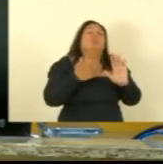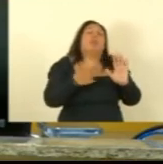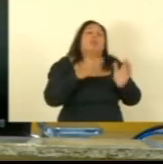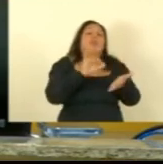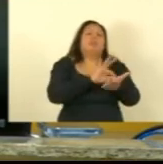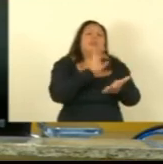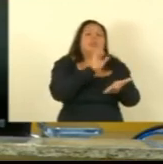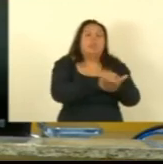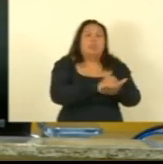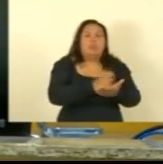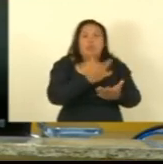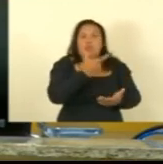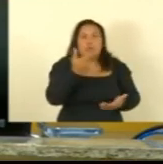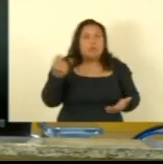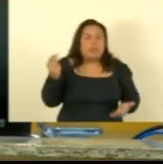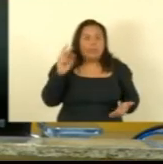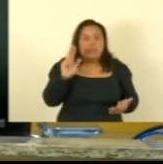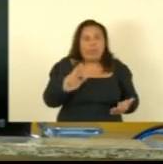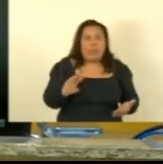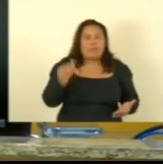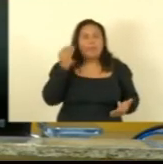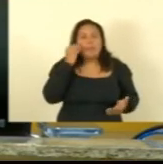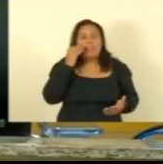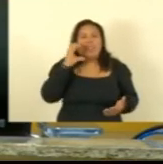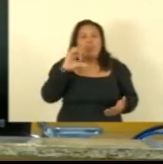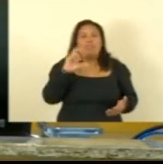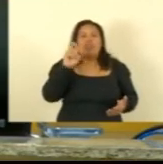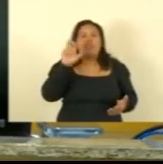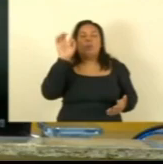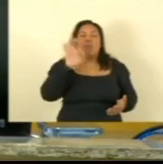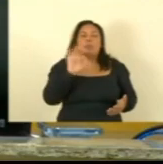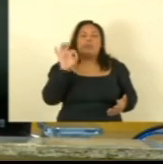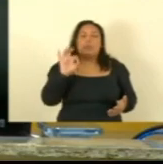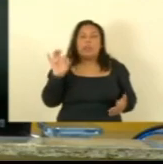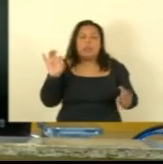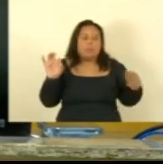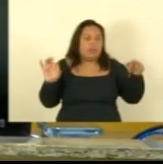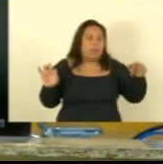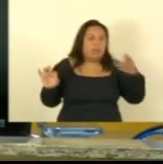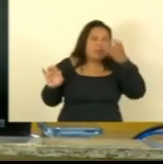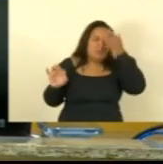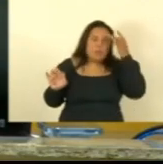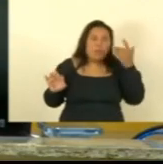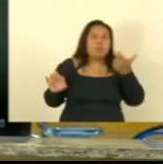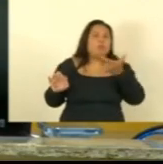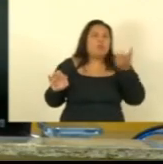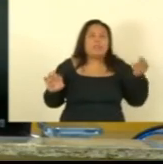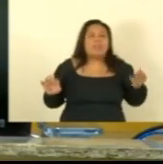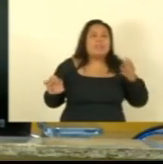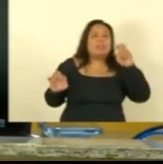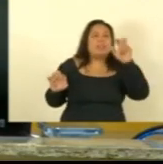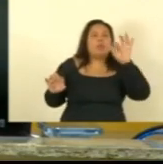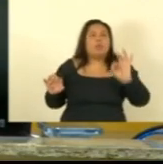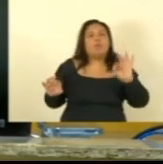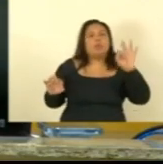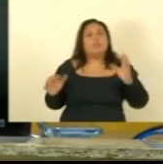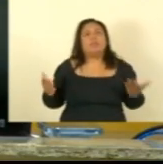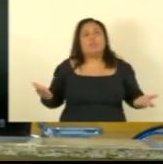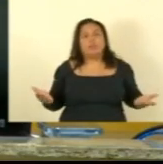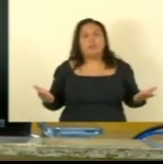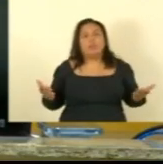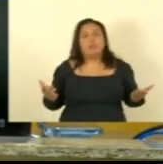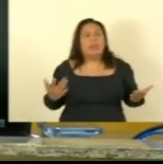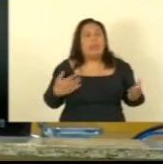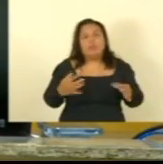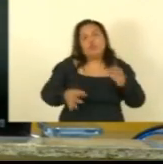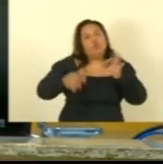paga uma taxa de R$200 para concorrer a 95% das vagas, o deficiente pagava os mesmos R$200 para concorrer a 5% das vagas.